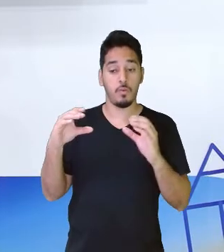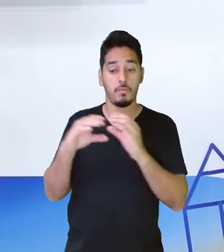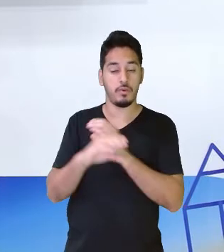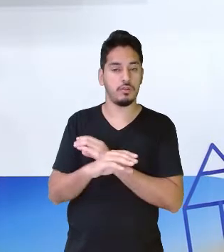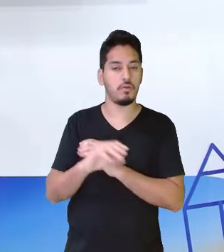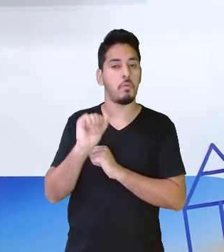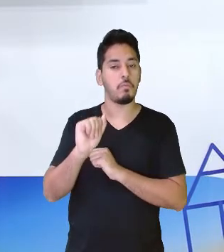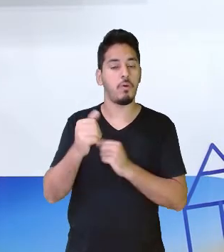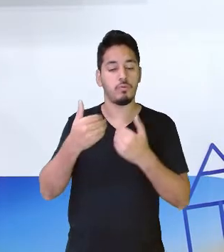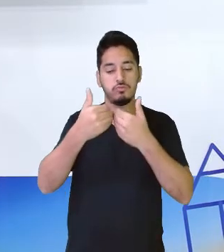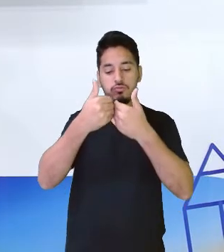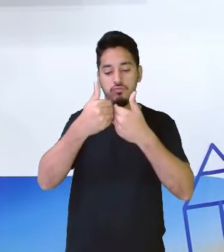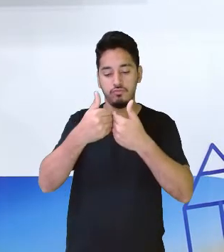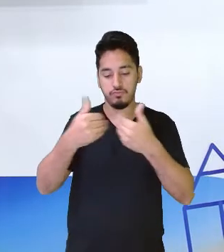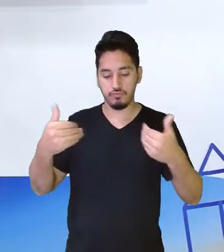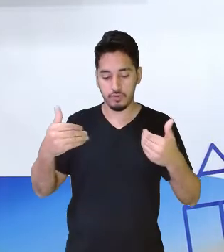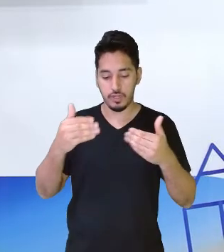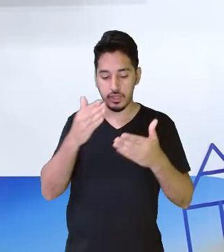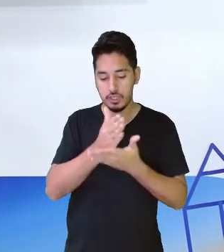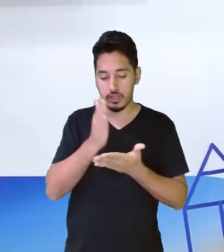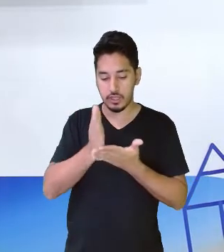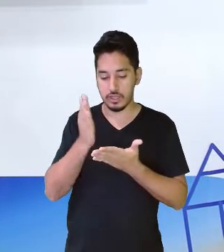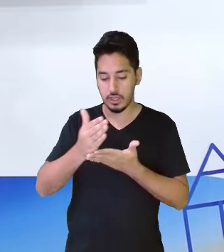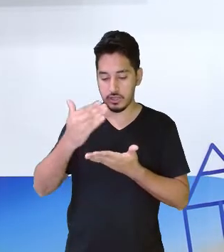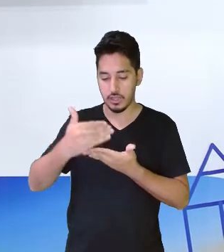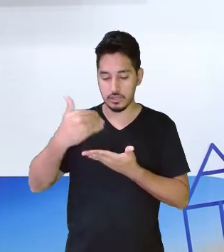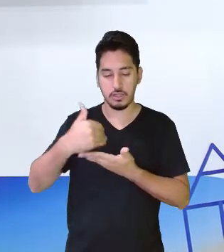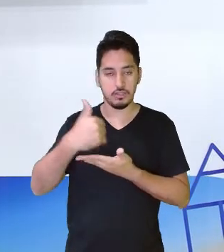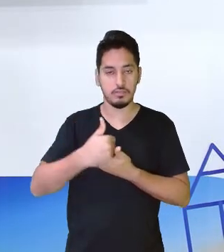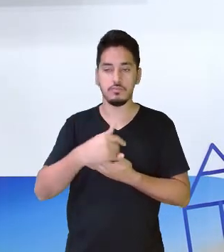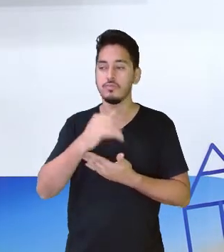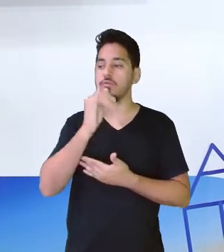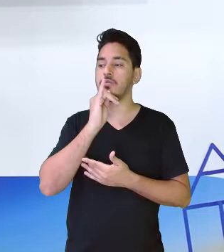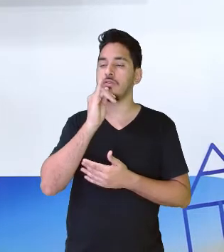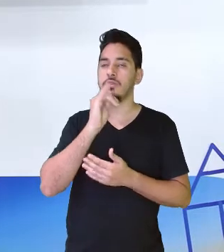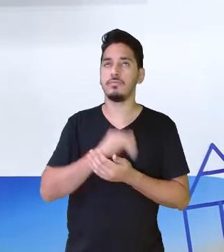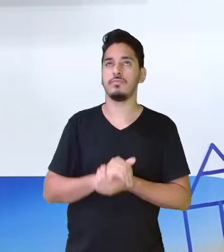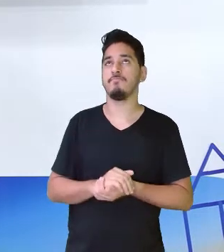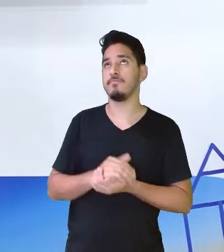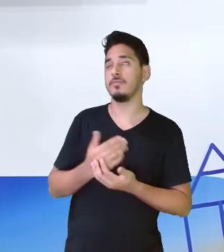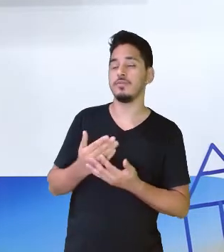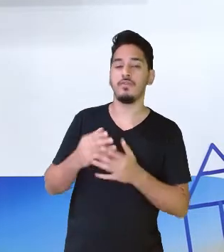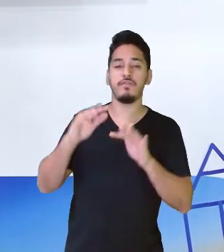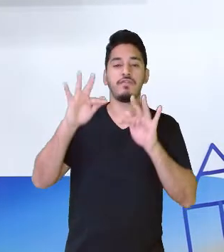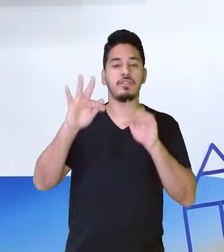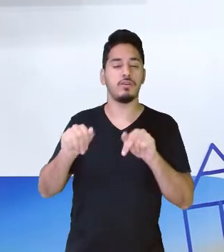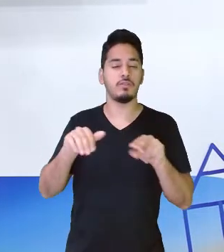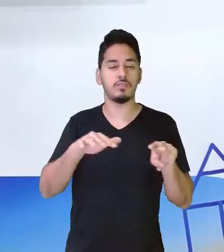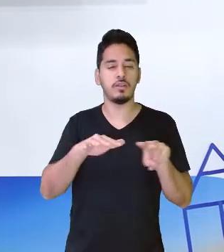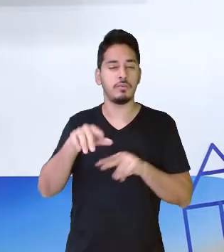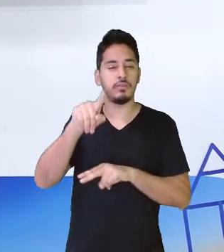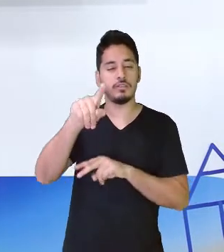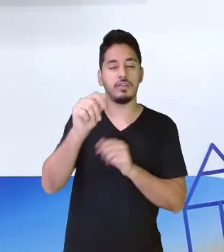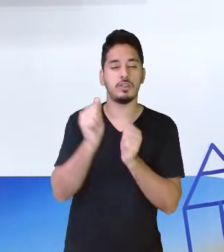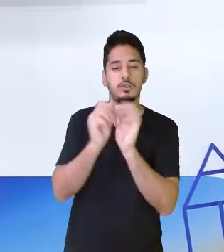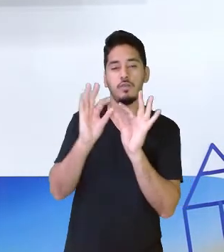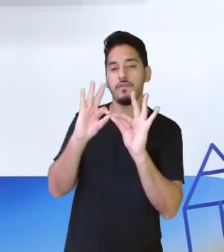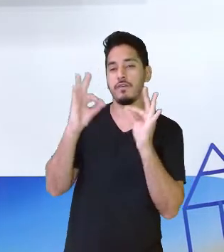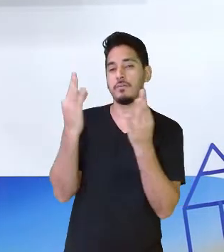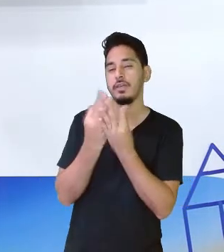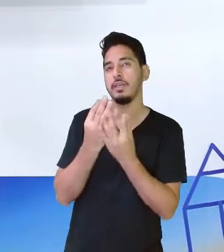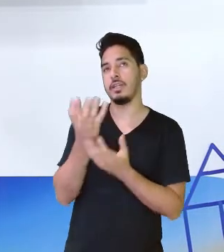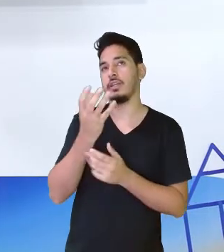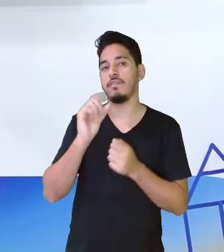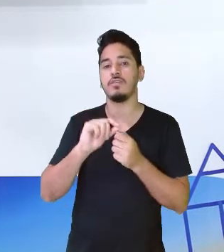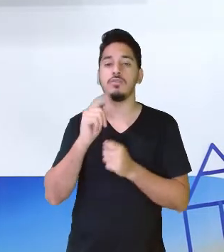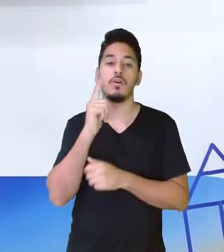minha pizza quantas vezes eu quiser. Por exemplo, no final de semana, você está lá com a sua família e quer